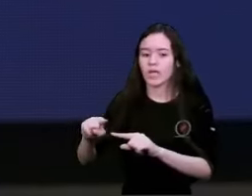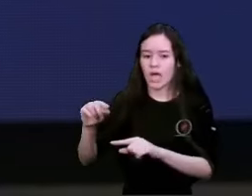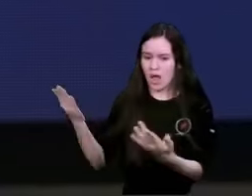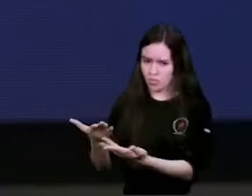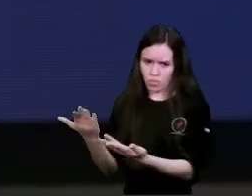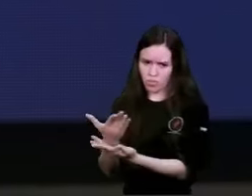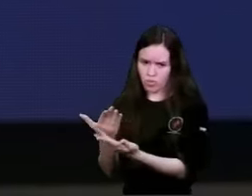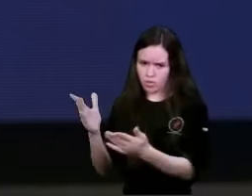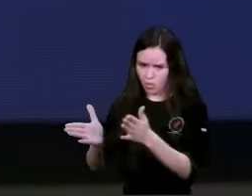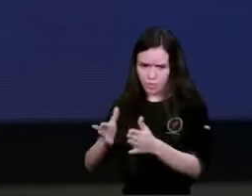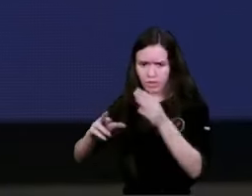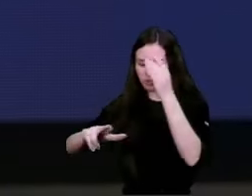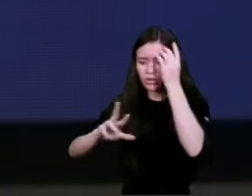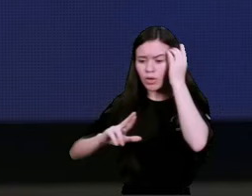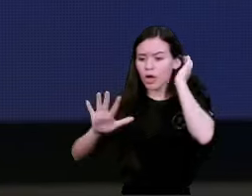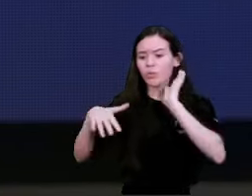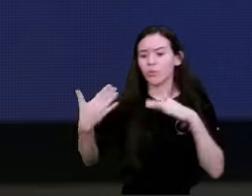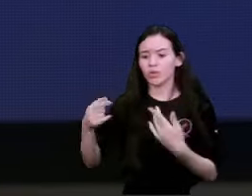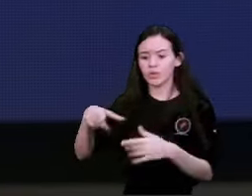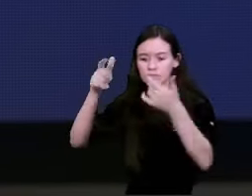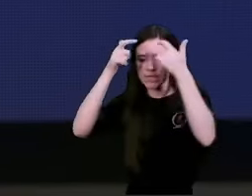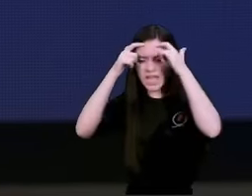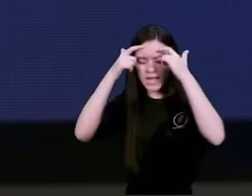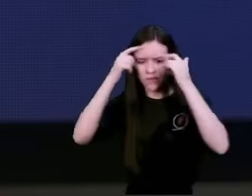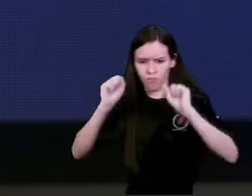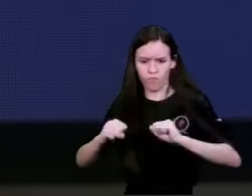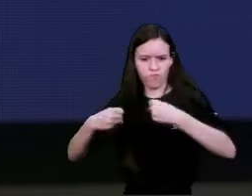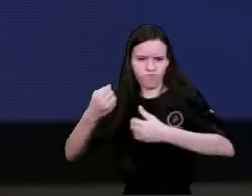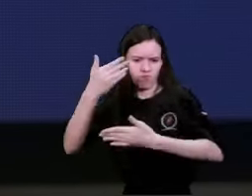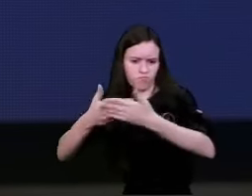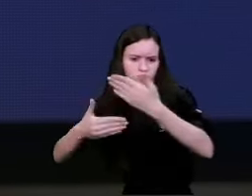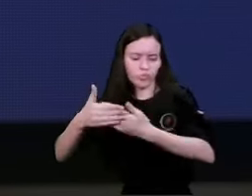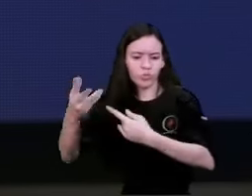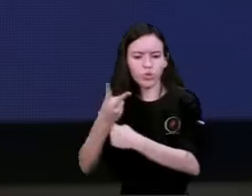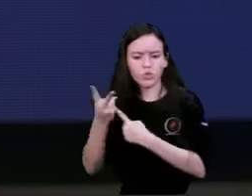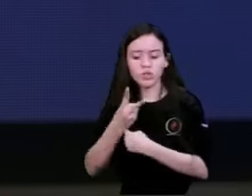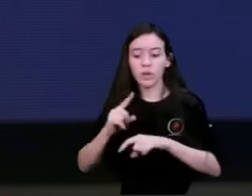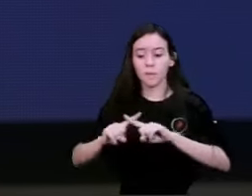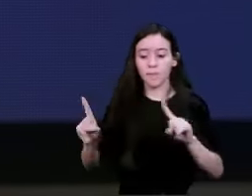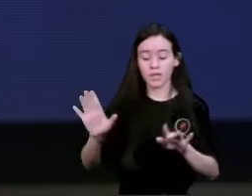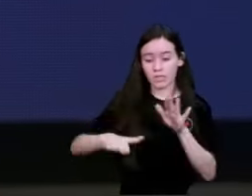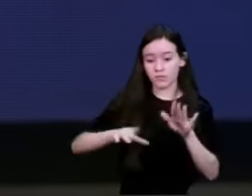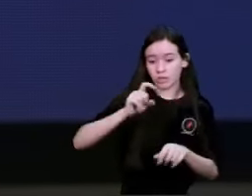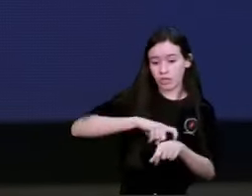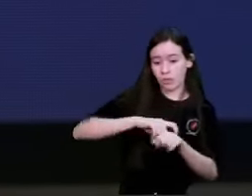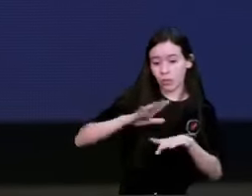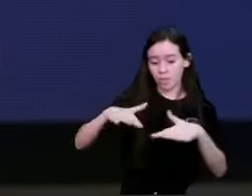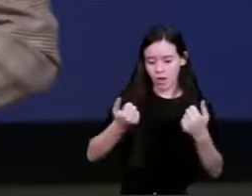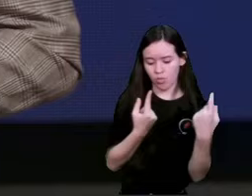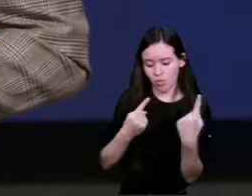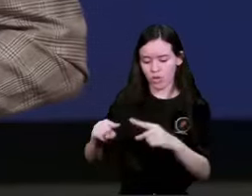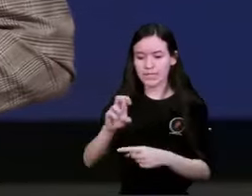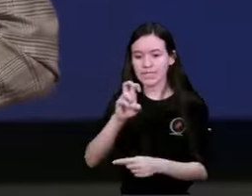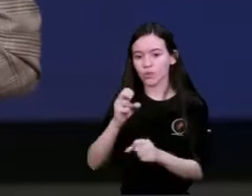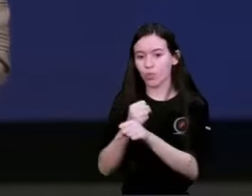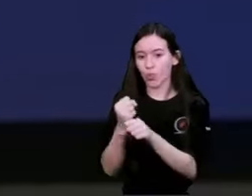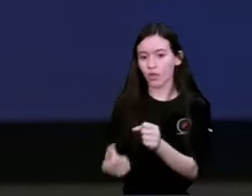agora, quando Roboão fortalece o seu reino, mas talvez a melhor hora fora 5 anos